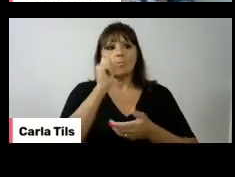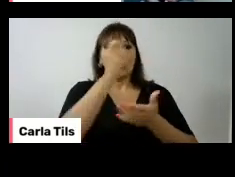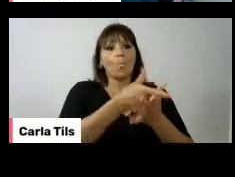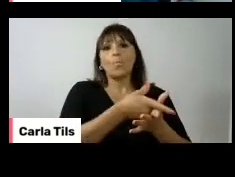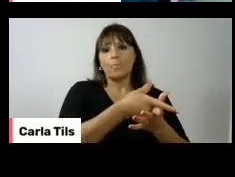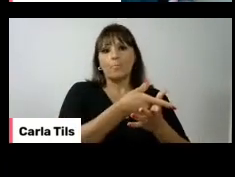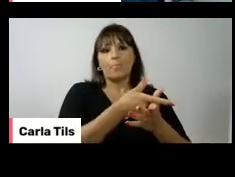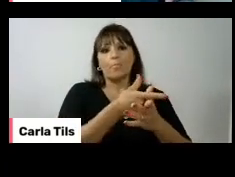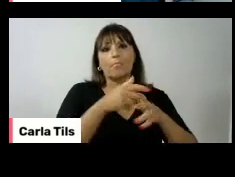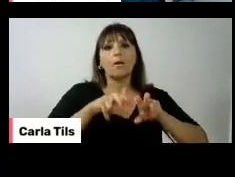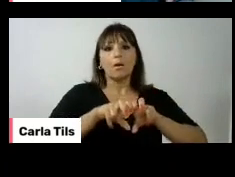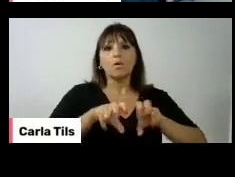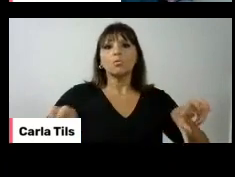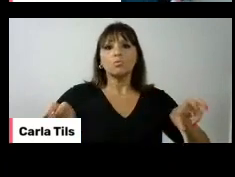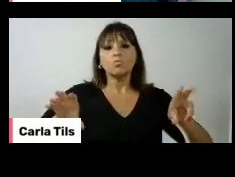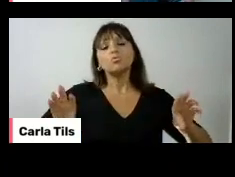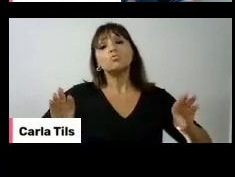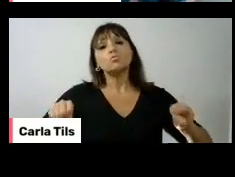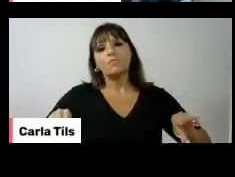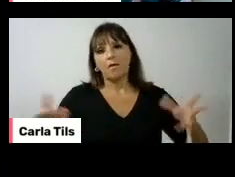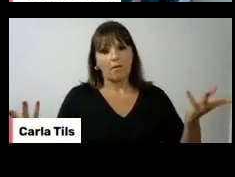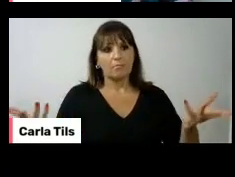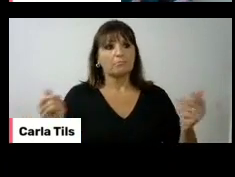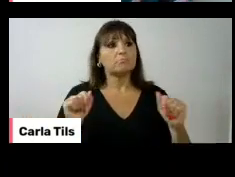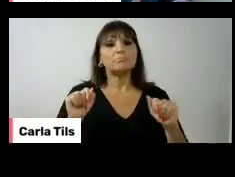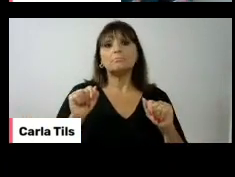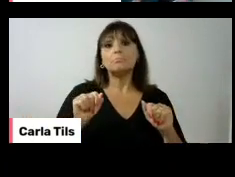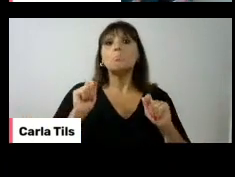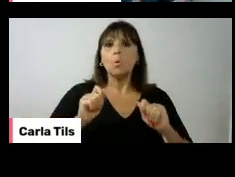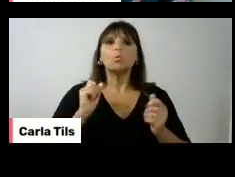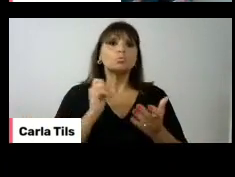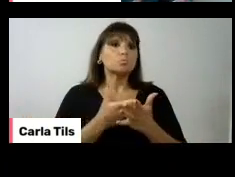Você pode comprar, independente das suas limitações.